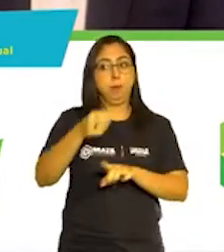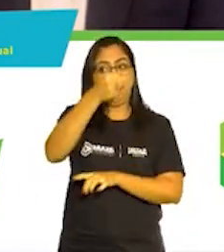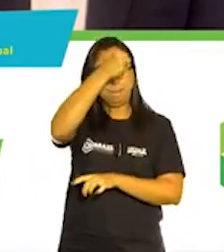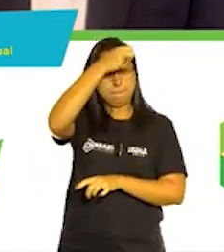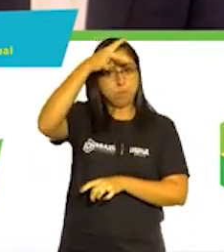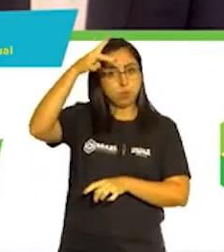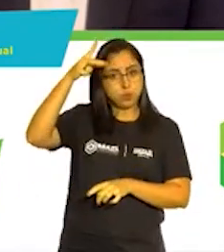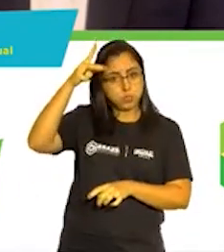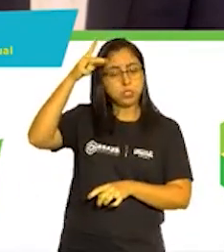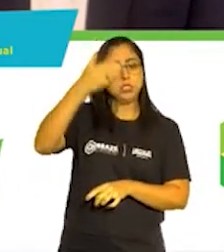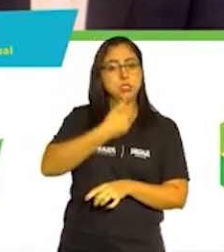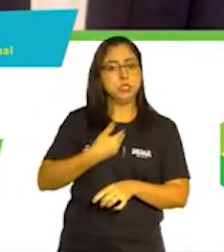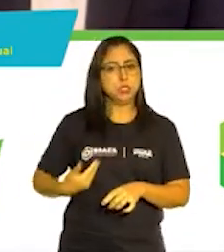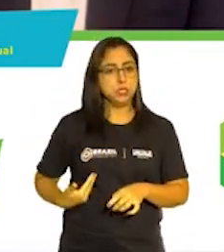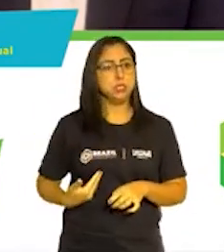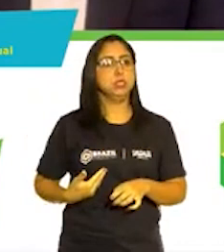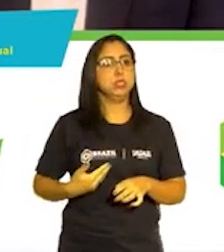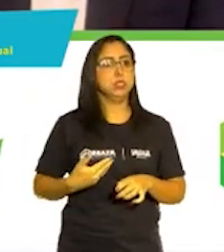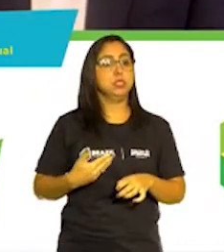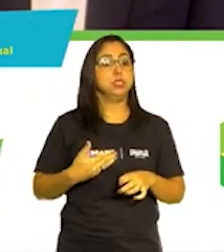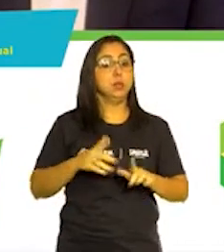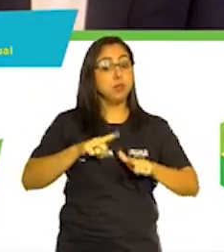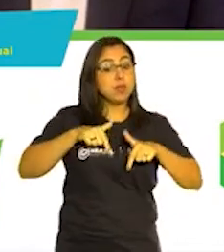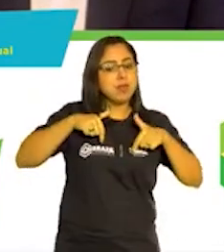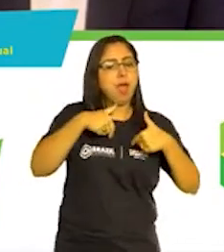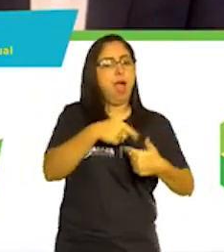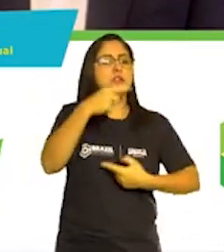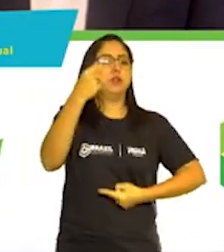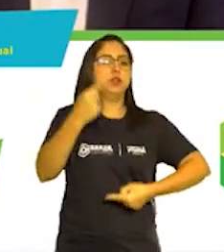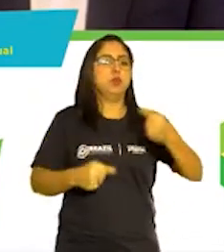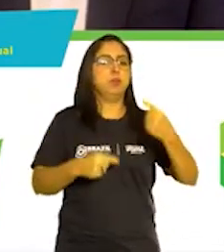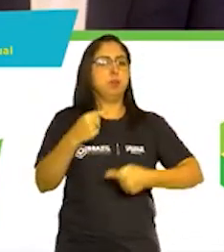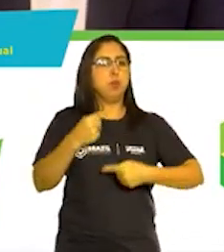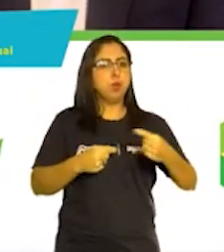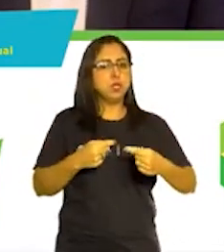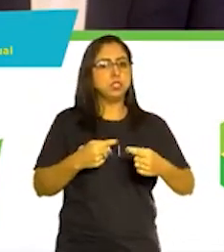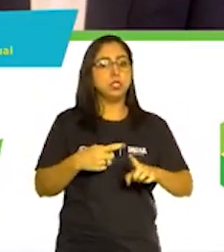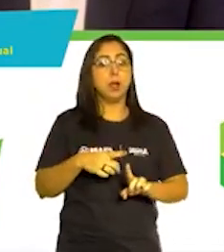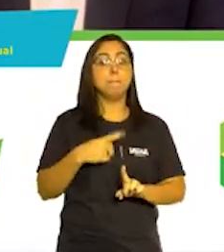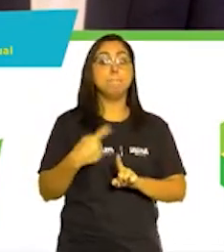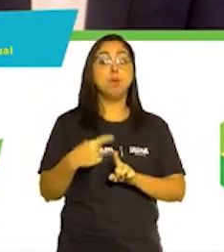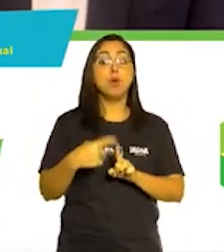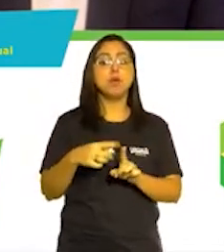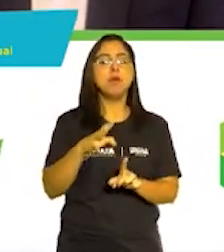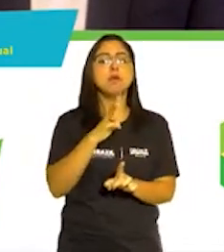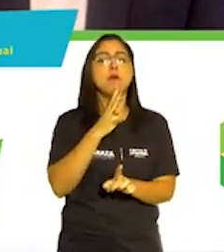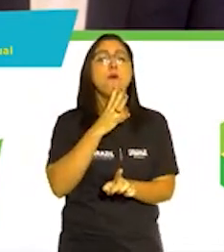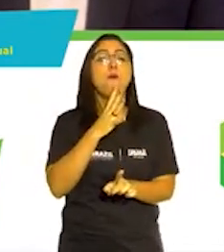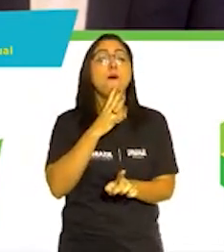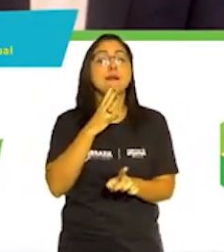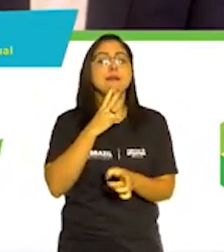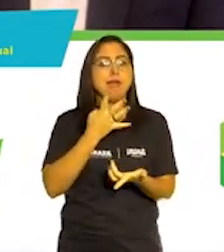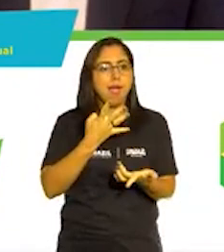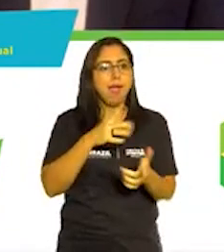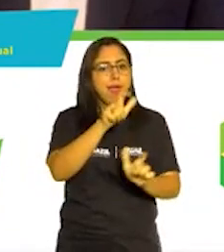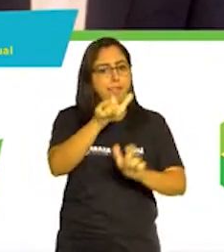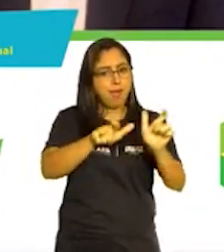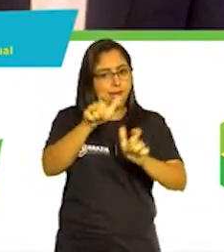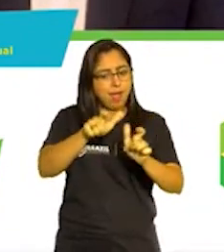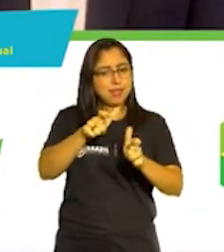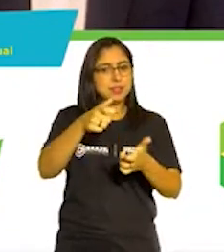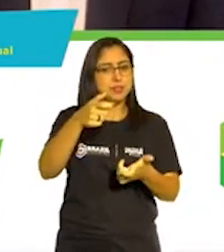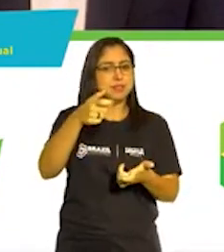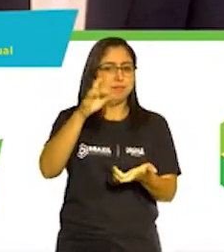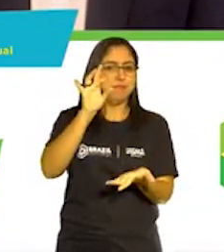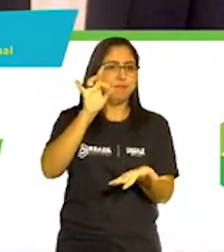capacidade, a capilaridade de exatamente saber quem são aqueles que mais precisam e o que, que os mais precisam. Isso eu tenho